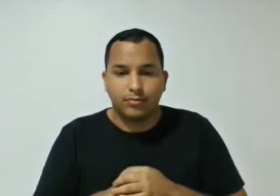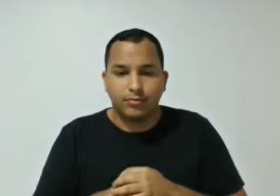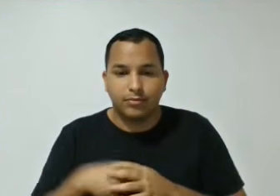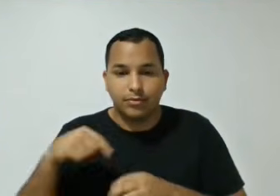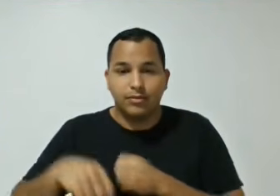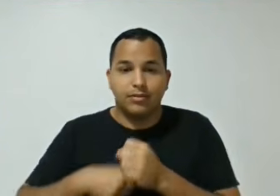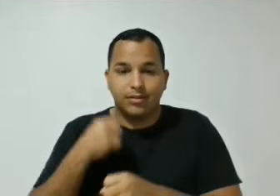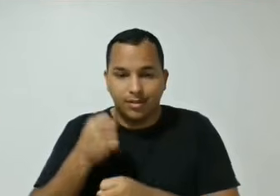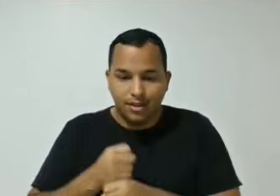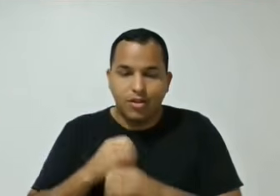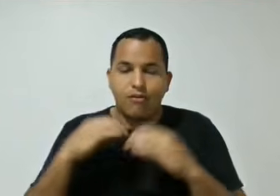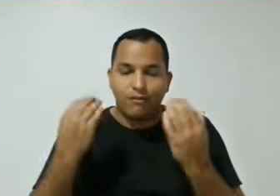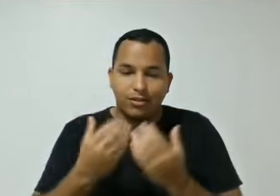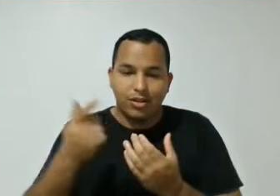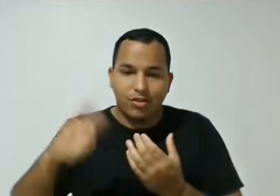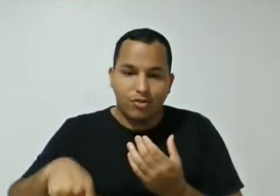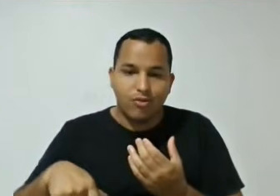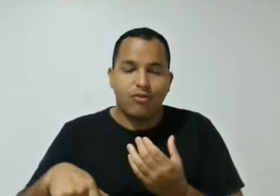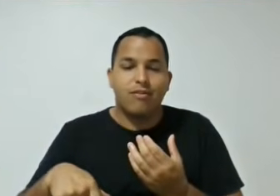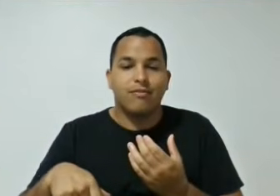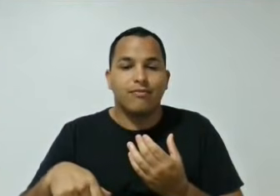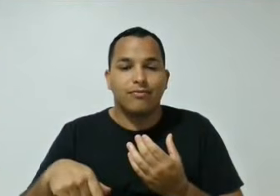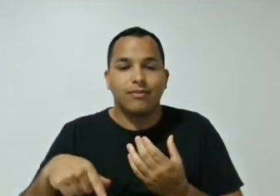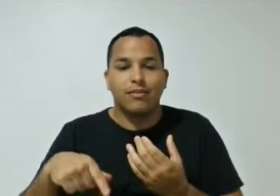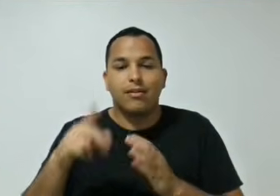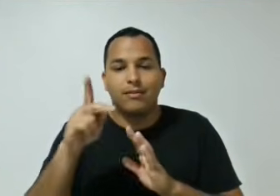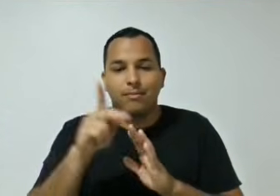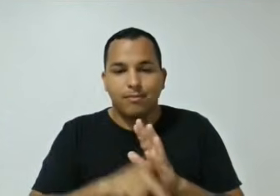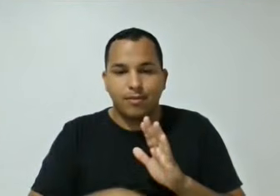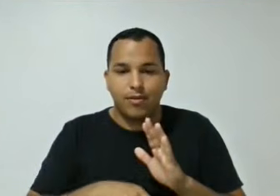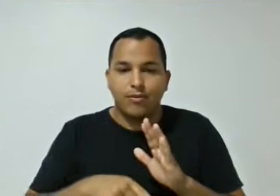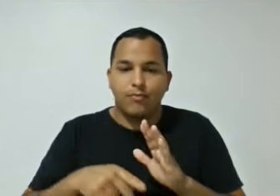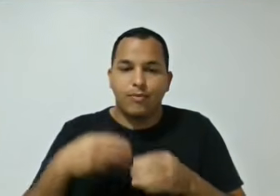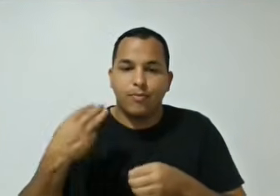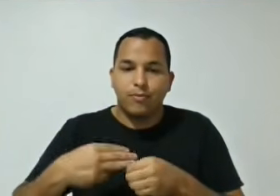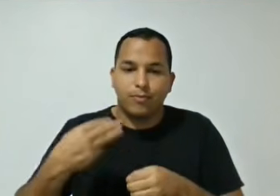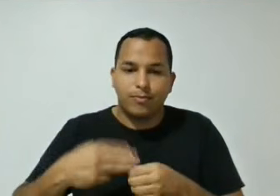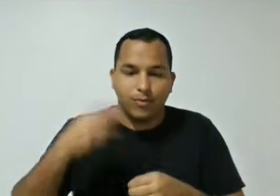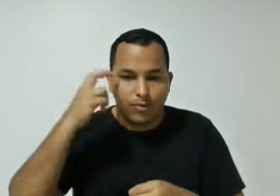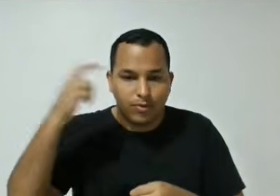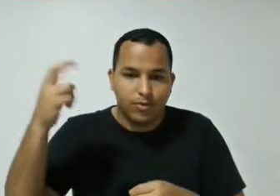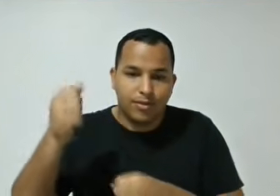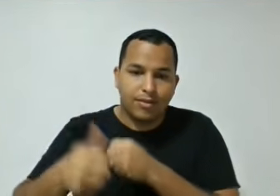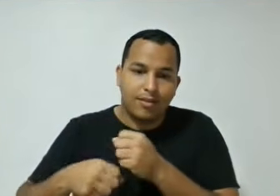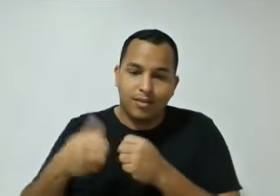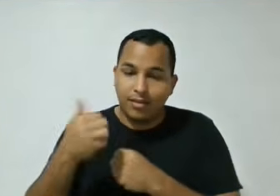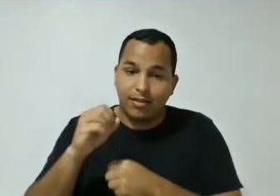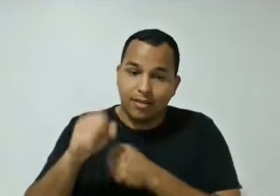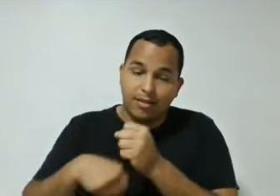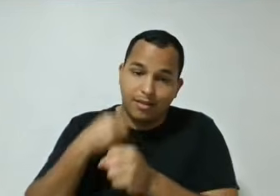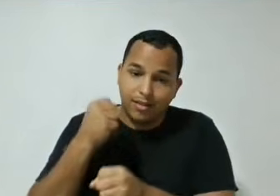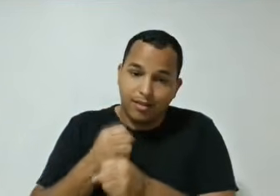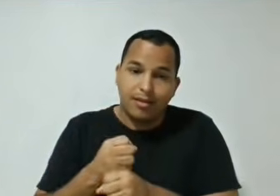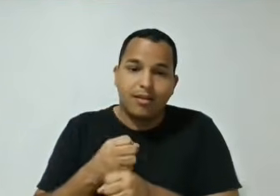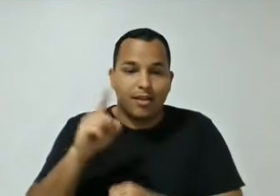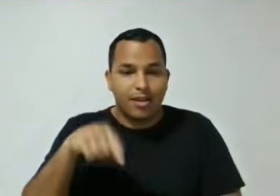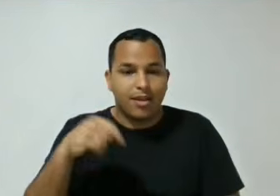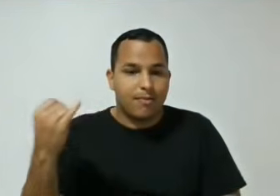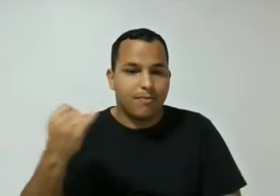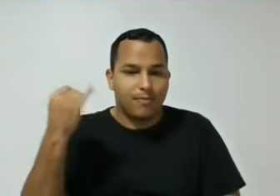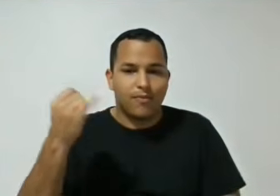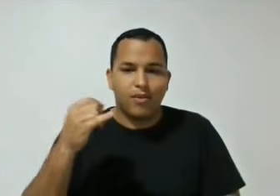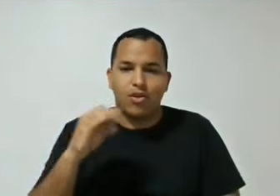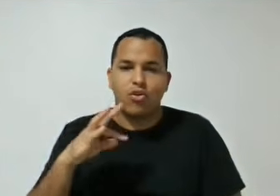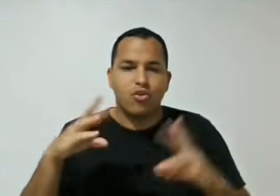de novo, esse ano é ano de fazer plano municipal de cultura para os próximos 10 anos. É muito importante que toda a cidade